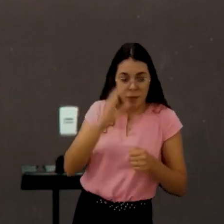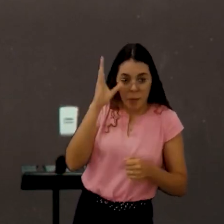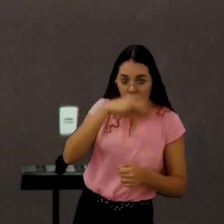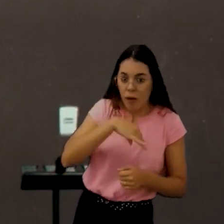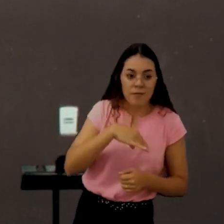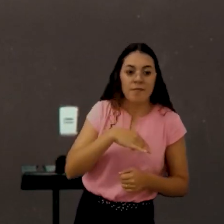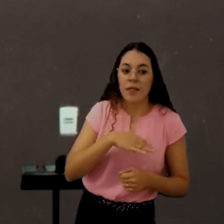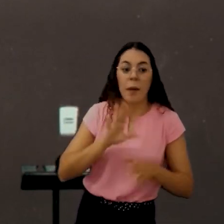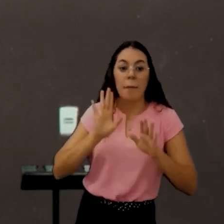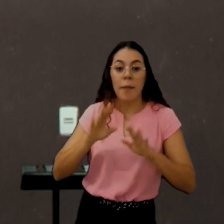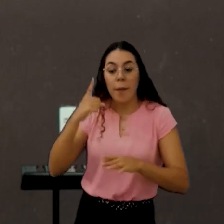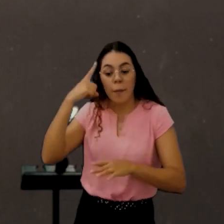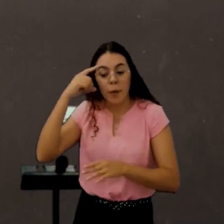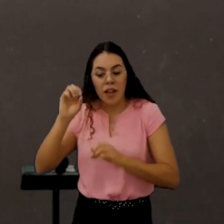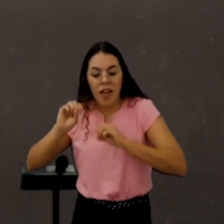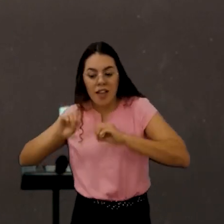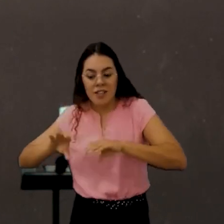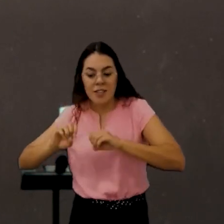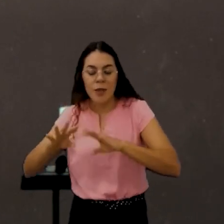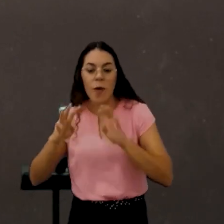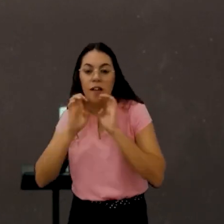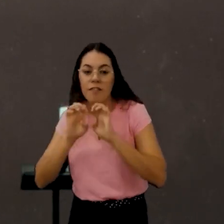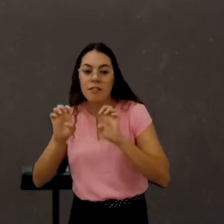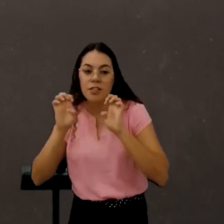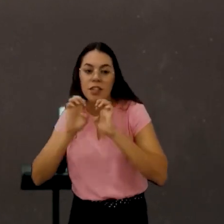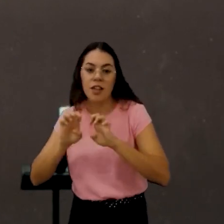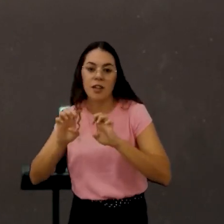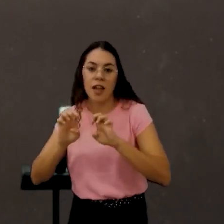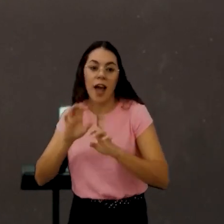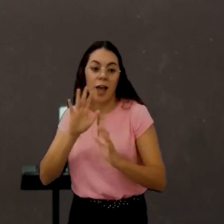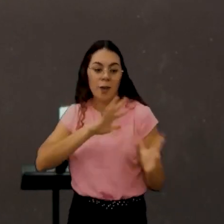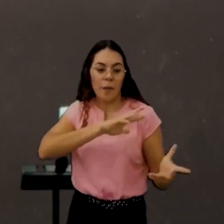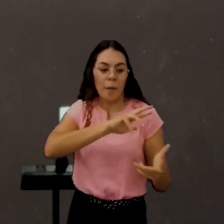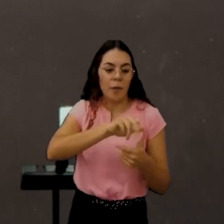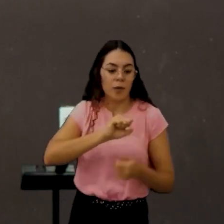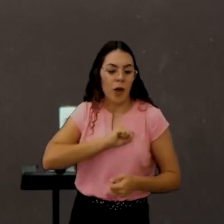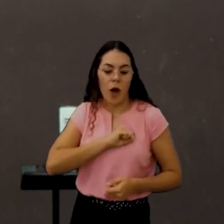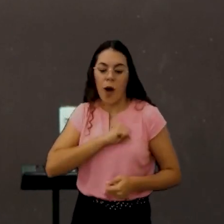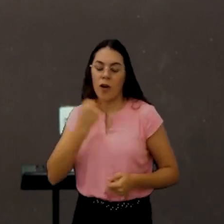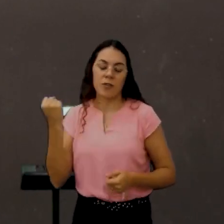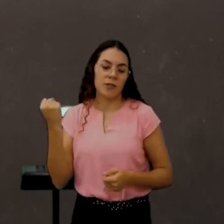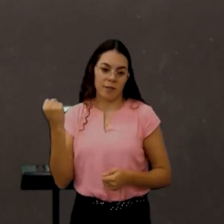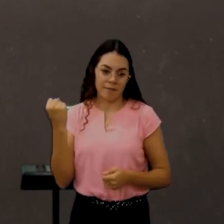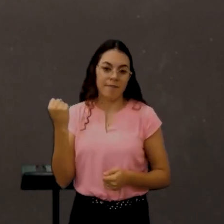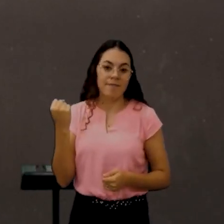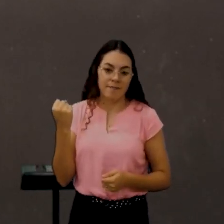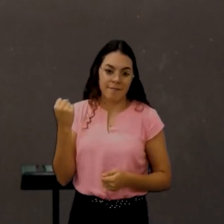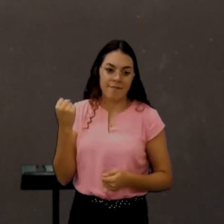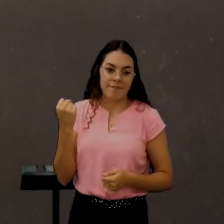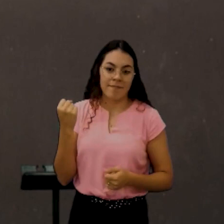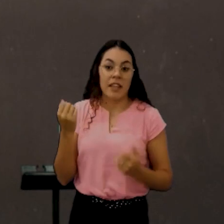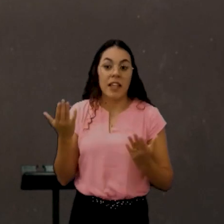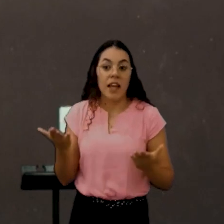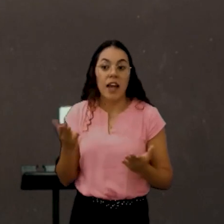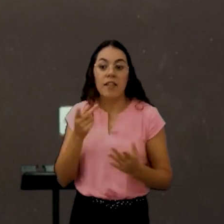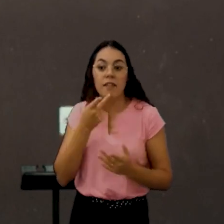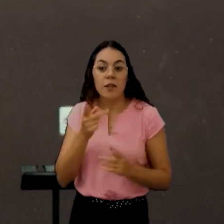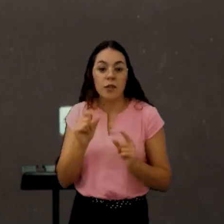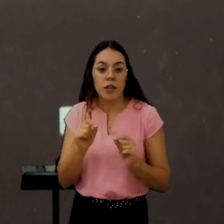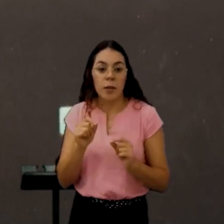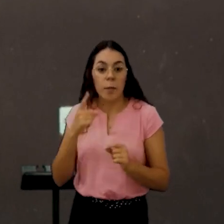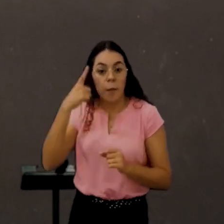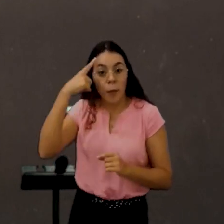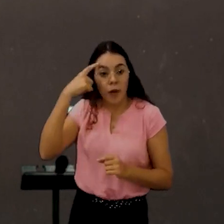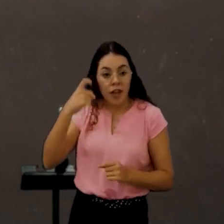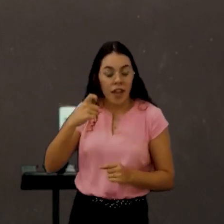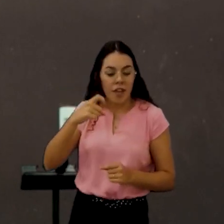a tua palavra. Só isso. O mundo odiou eles porque eles receberam a tua palavra. E aí ele diz: porque eles não são